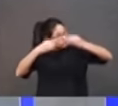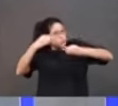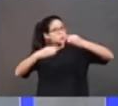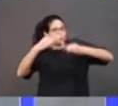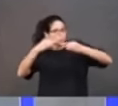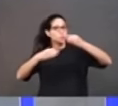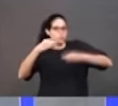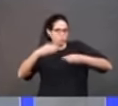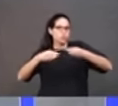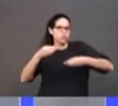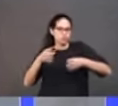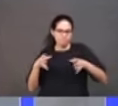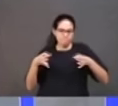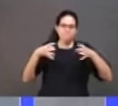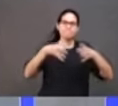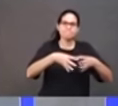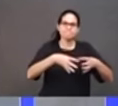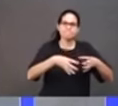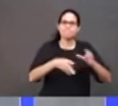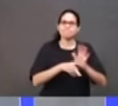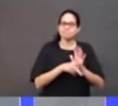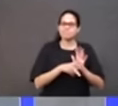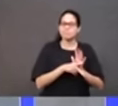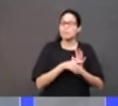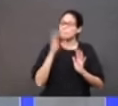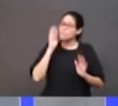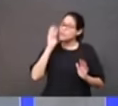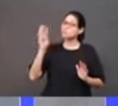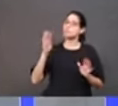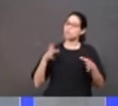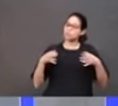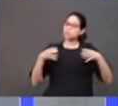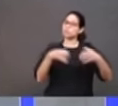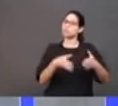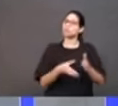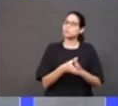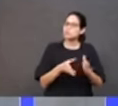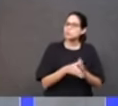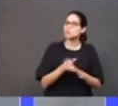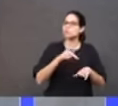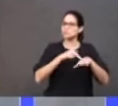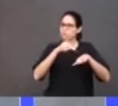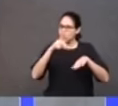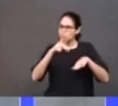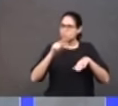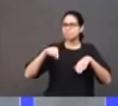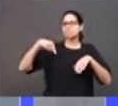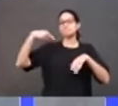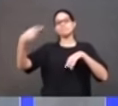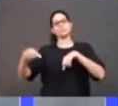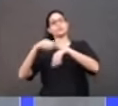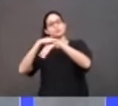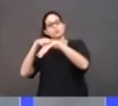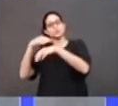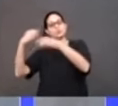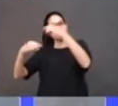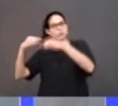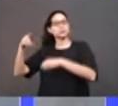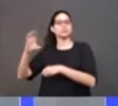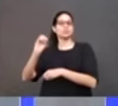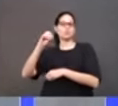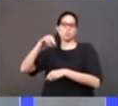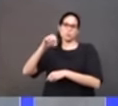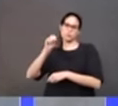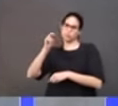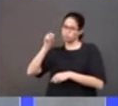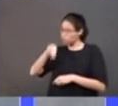conselhos competentes, inicialmente dentro do Conselho de Pesquisa e Pós-Graduação, depois no Conselho Universitário, para que a gente possa fazer a